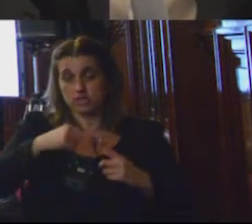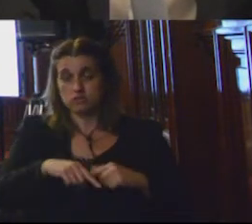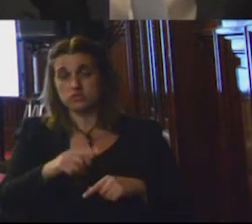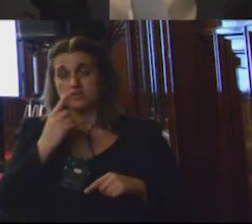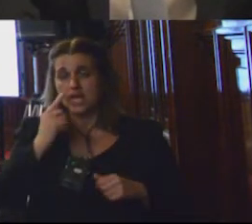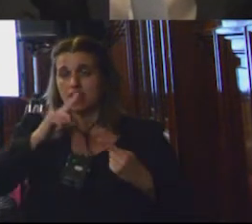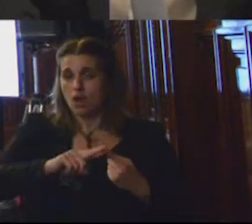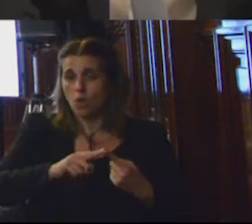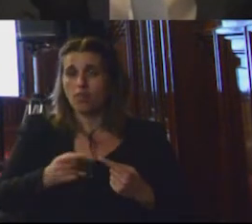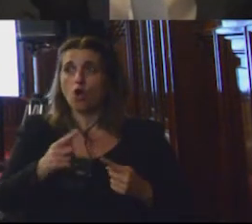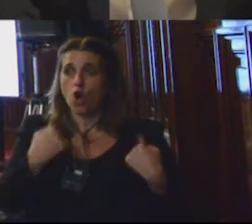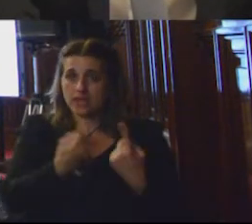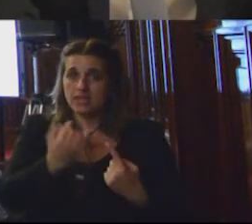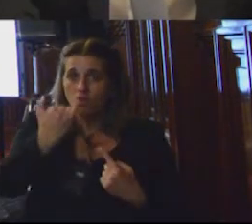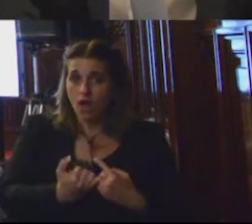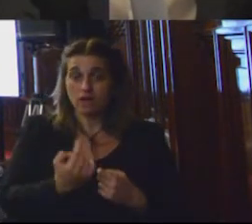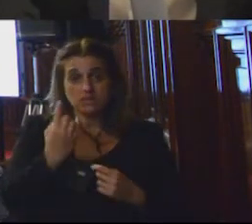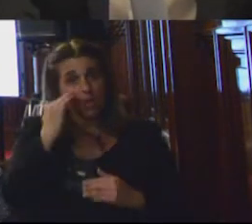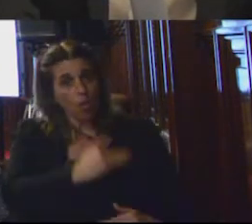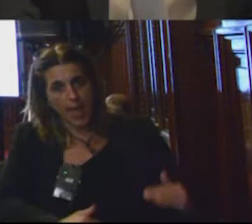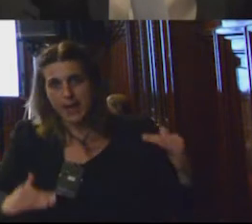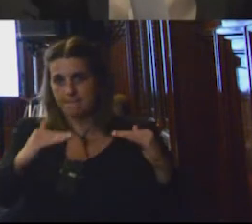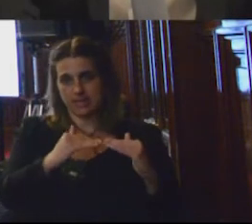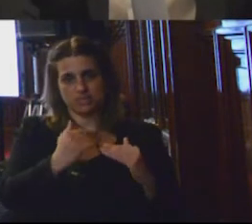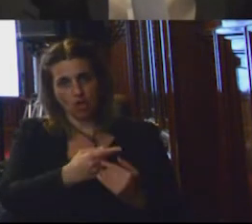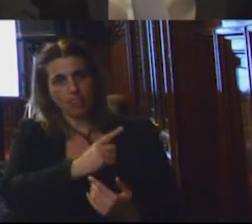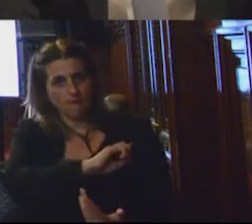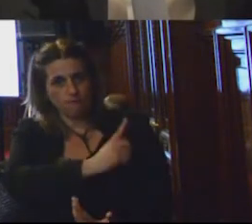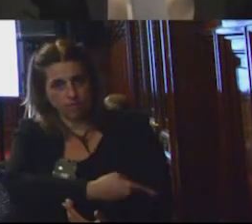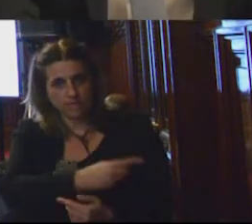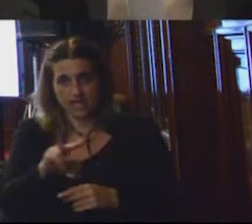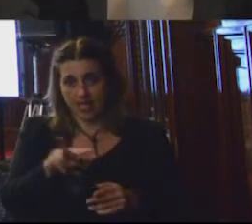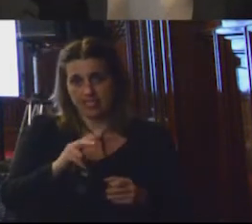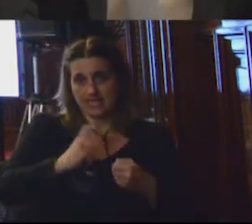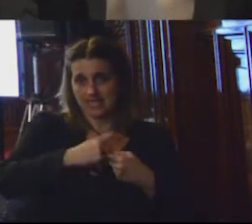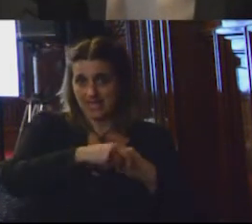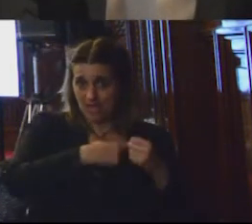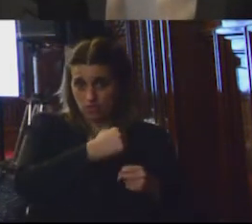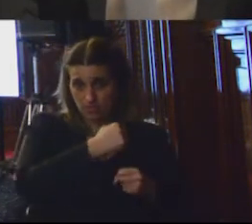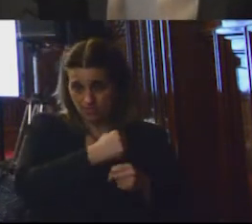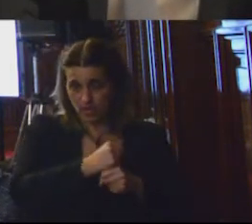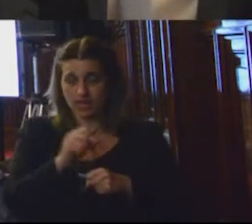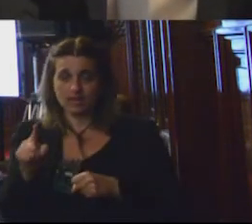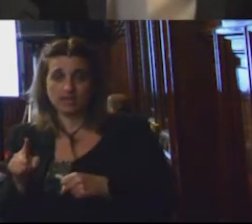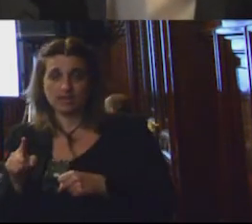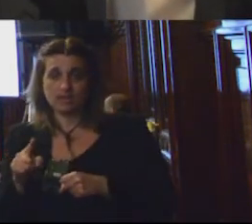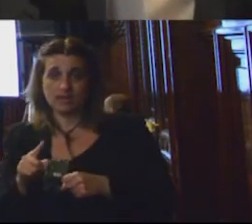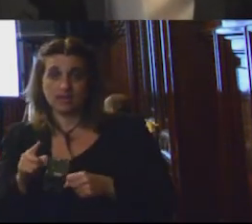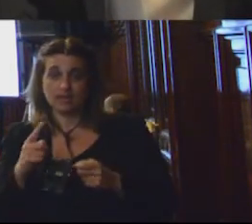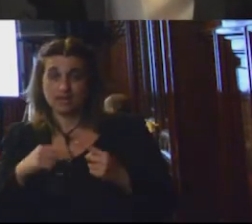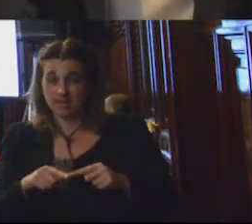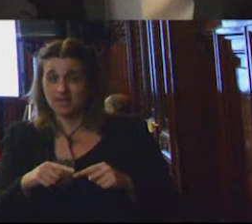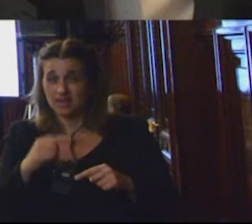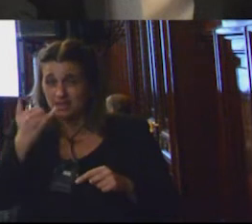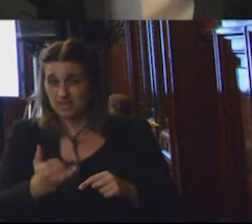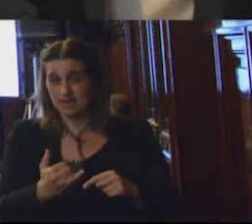coletiva há uma equiparação de forças entre a empresa e o sindicato laboral, que é dotado de prerrogativas de atuação sindical